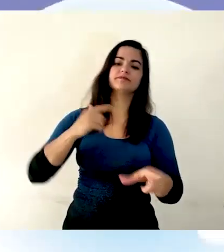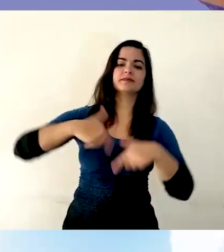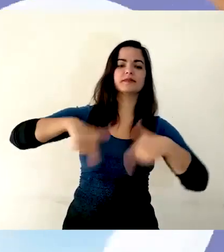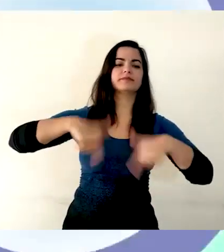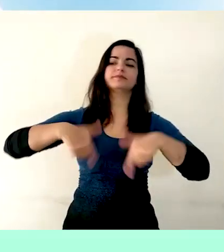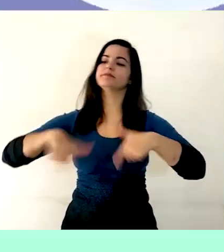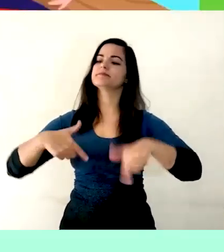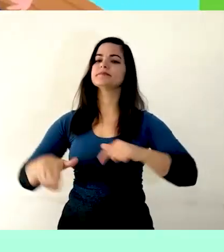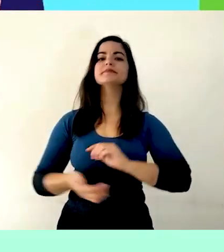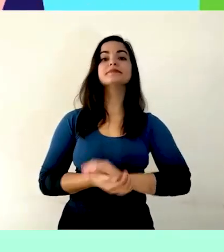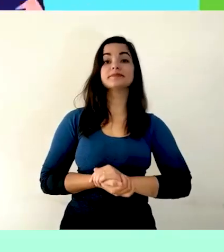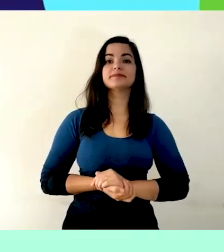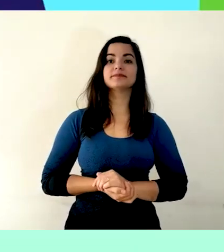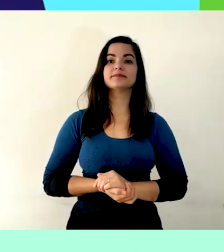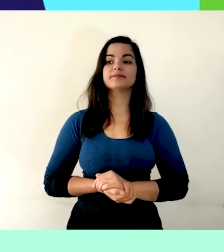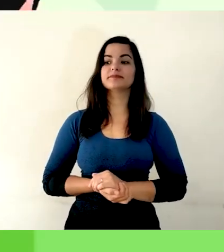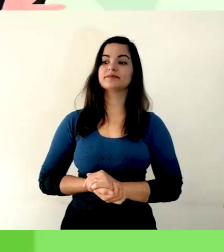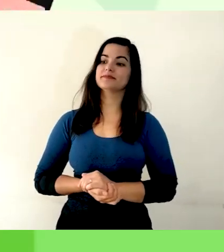trabalhar!